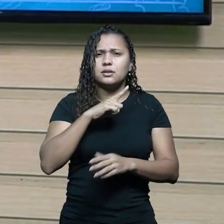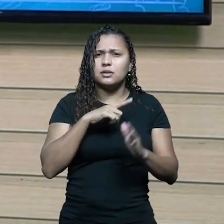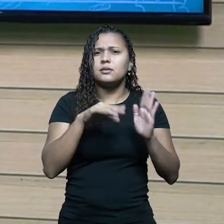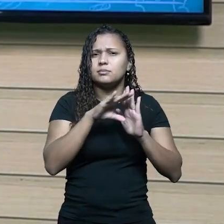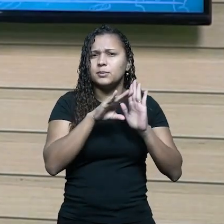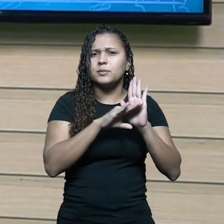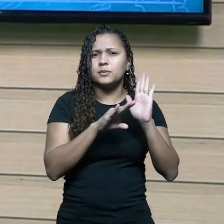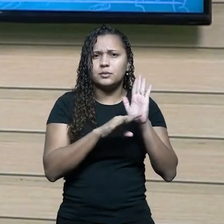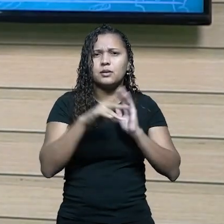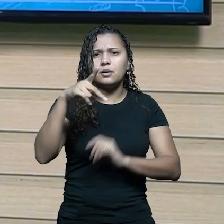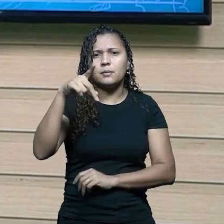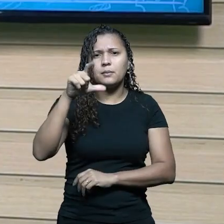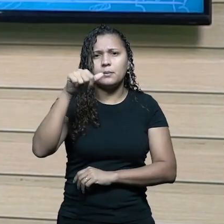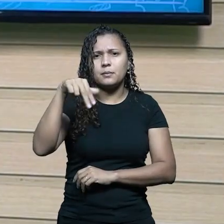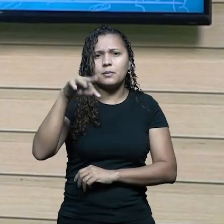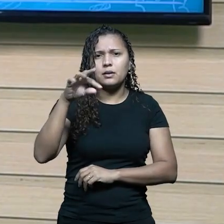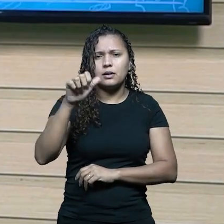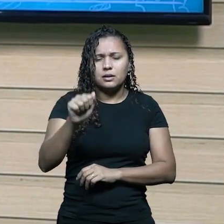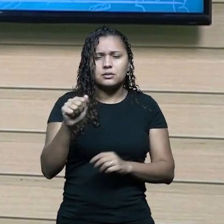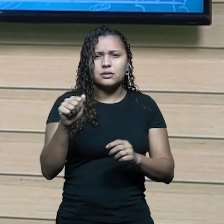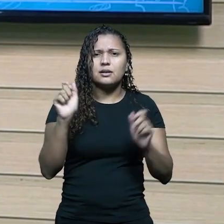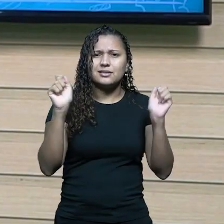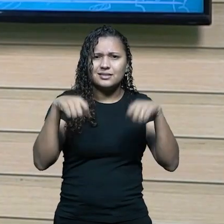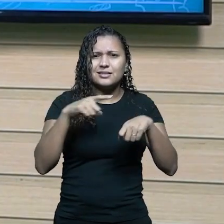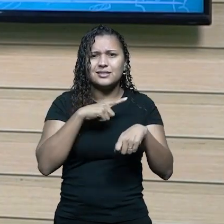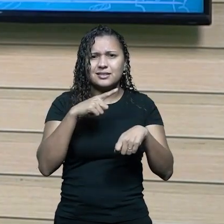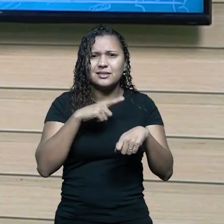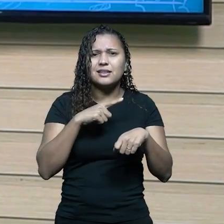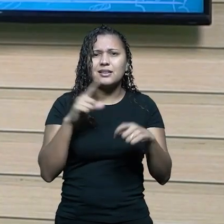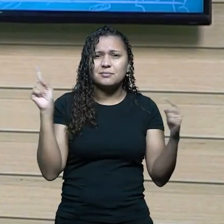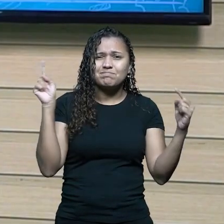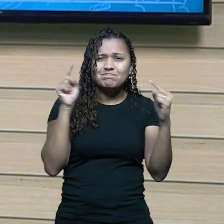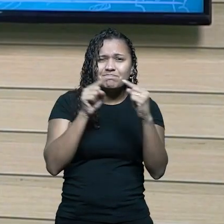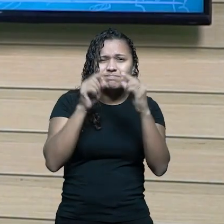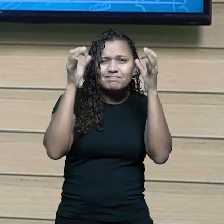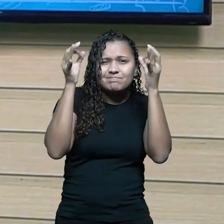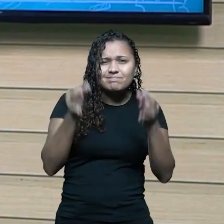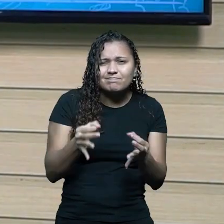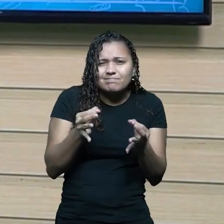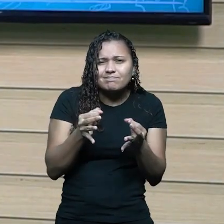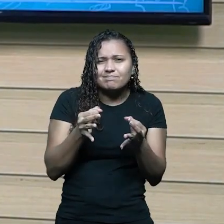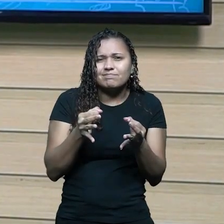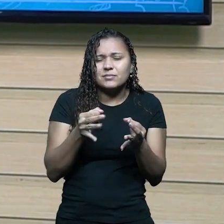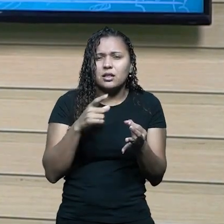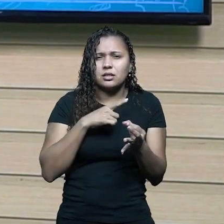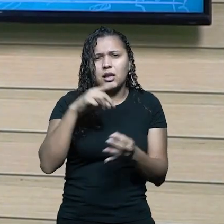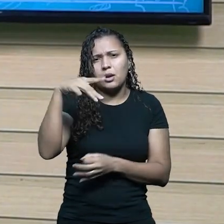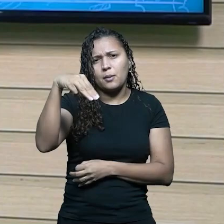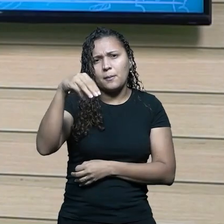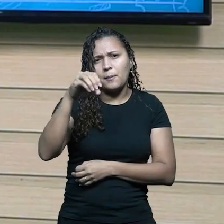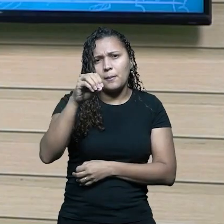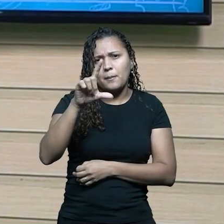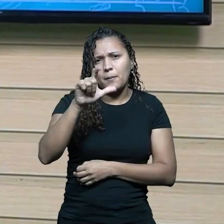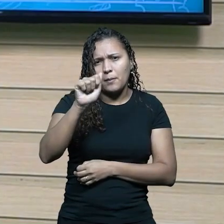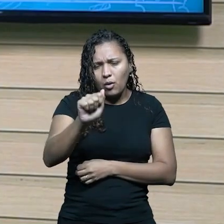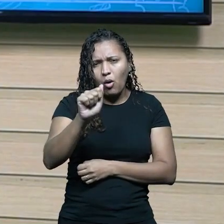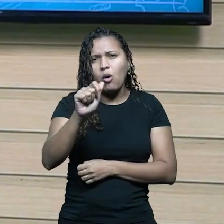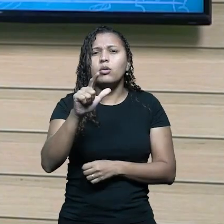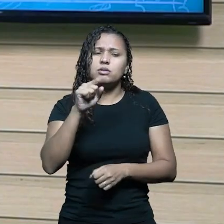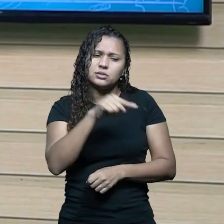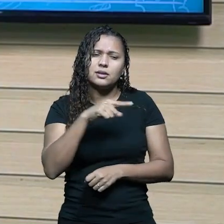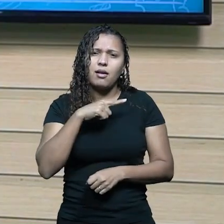mola também vai listar dentro da planta de tubulação uma parte específica, onde você pode ter uma